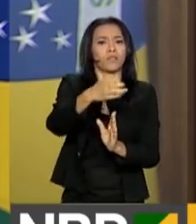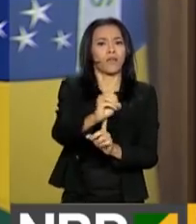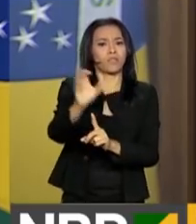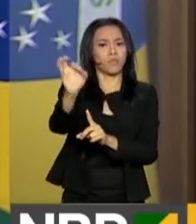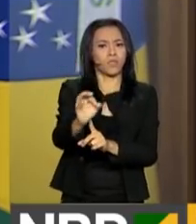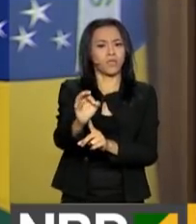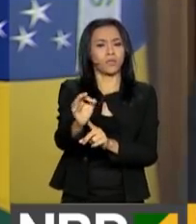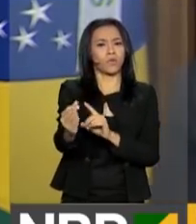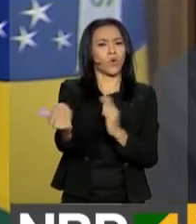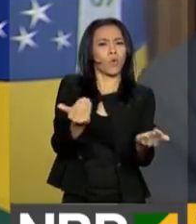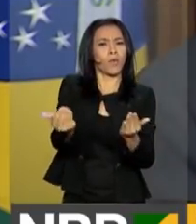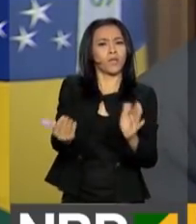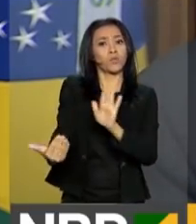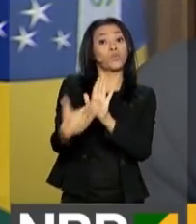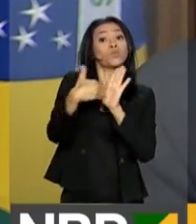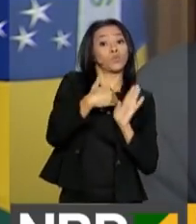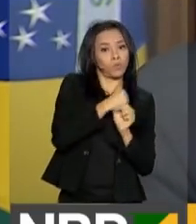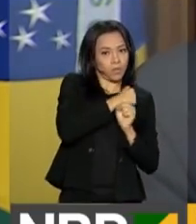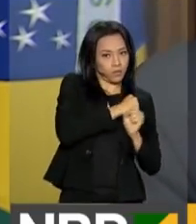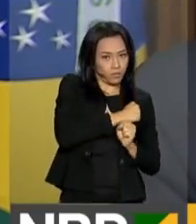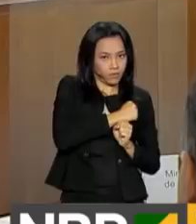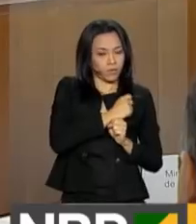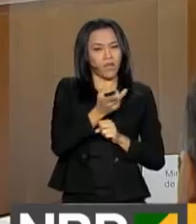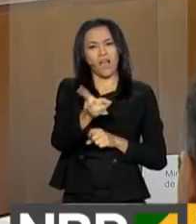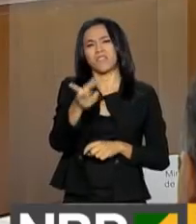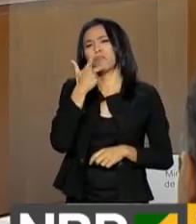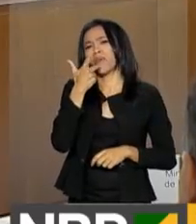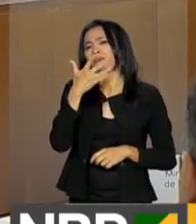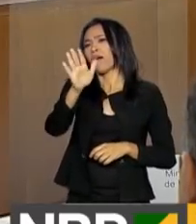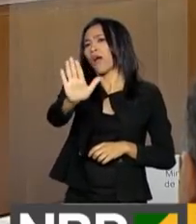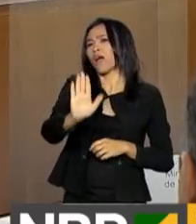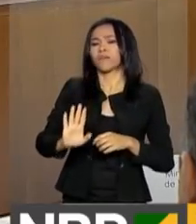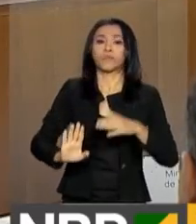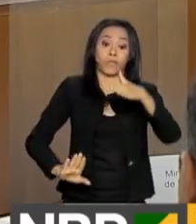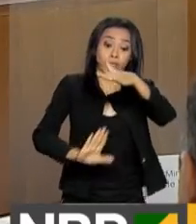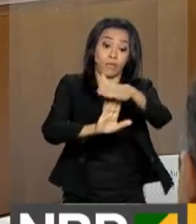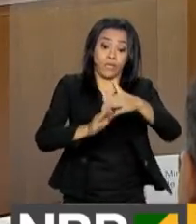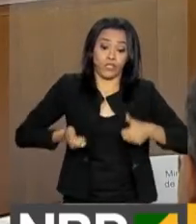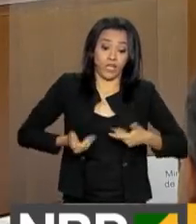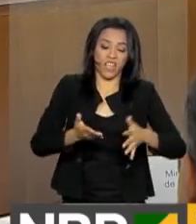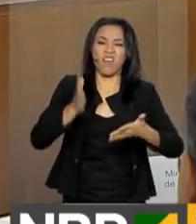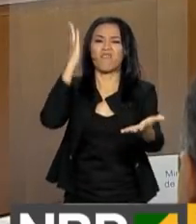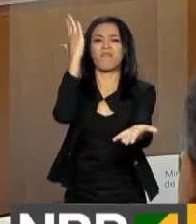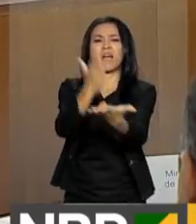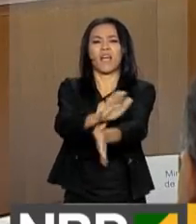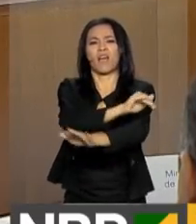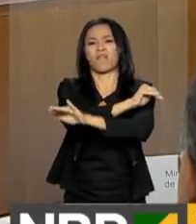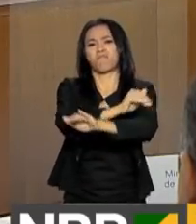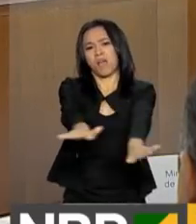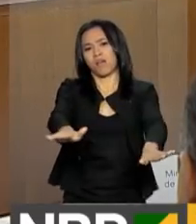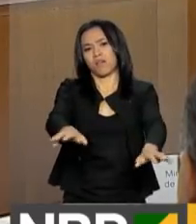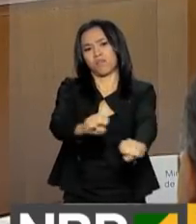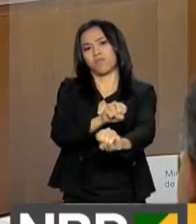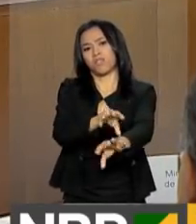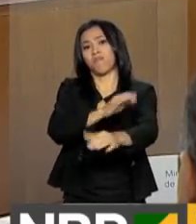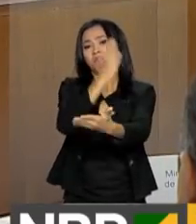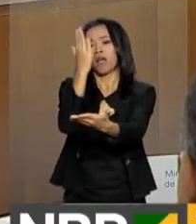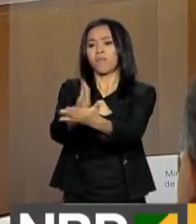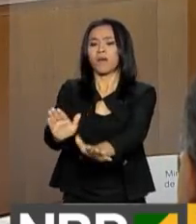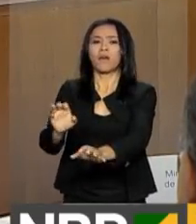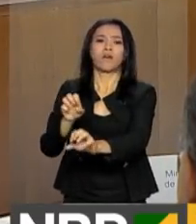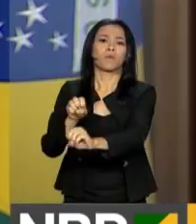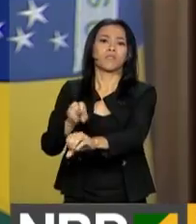os dois últimos anos é interessante sempre diziam é olhe quando fixar um teto de gastos ou acabar com a educação e acabar com a saúde ao